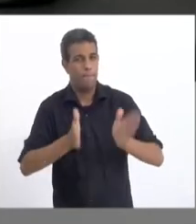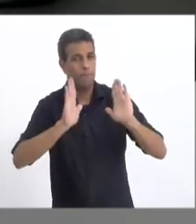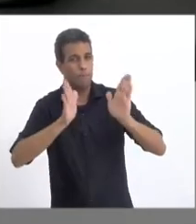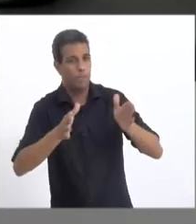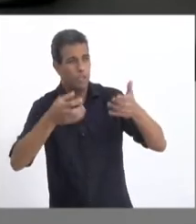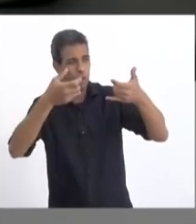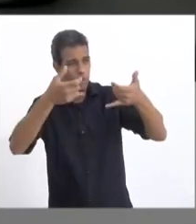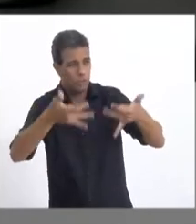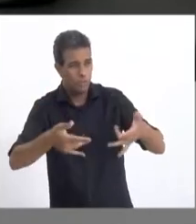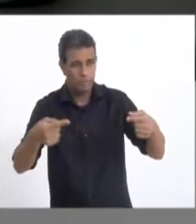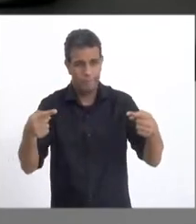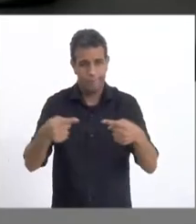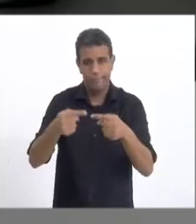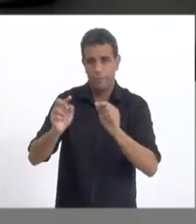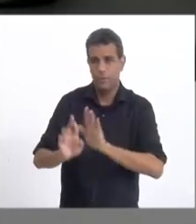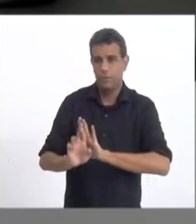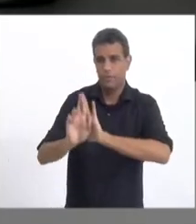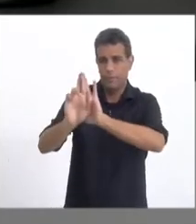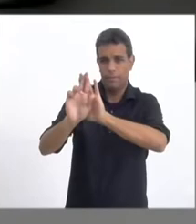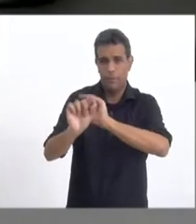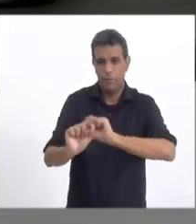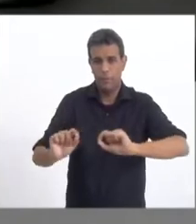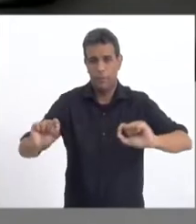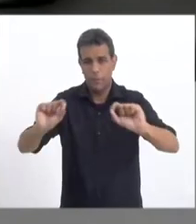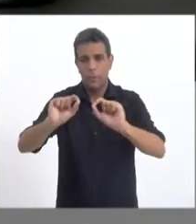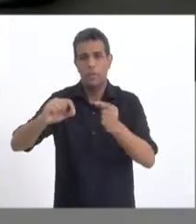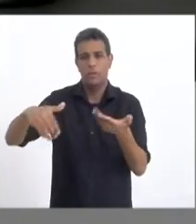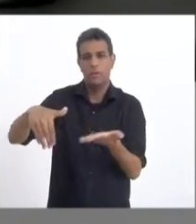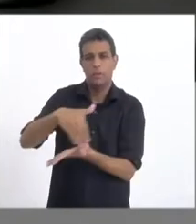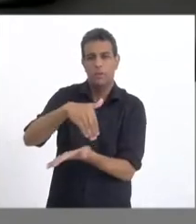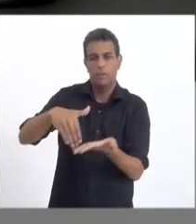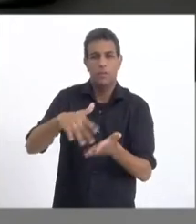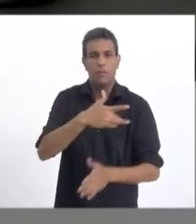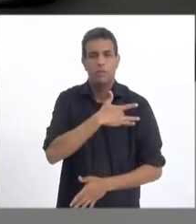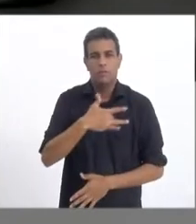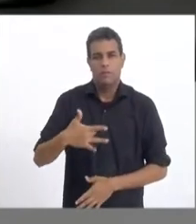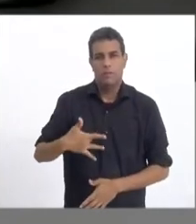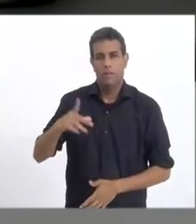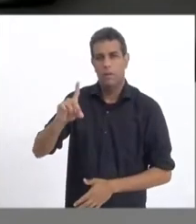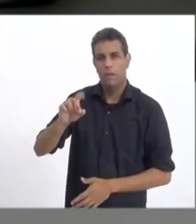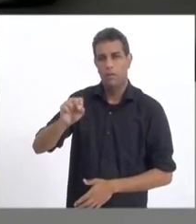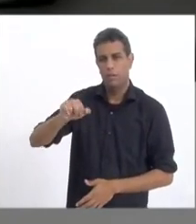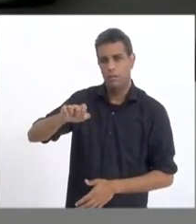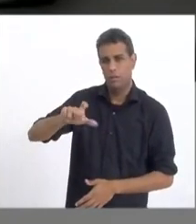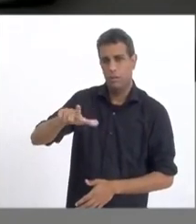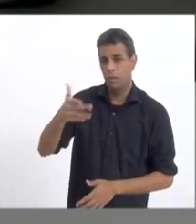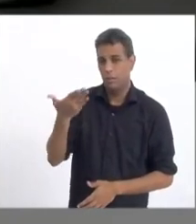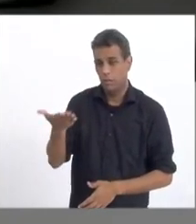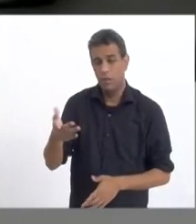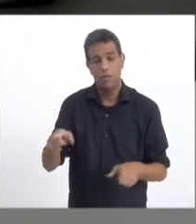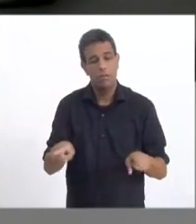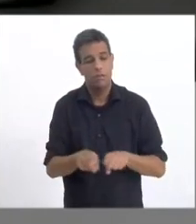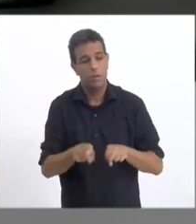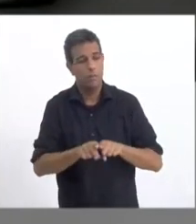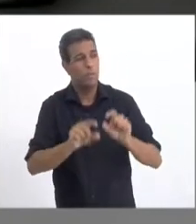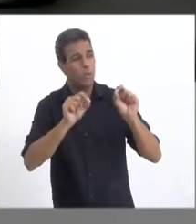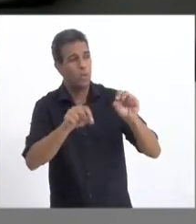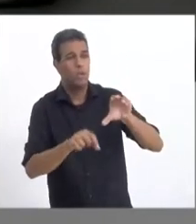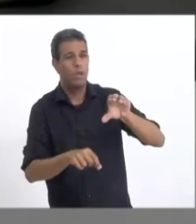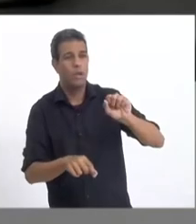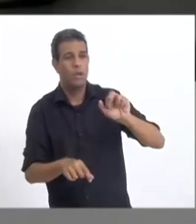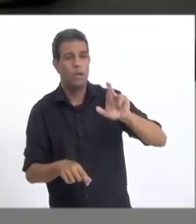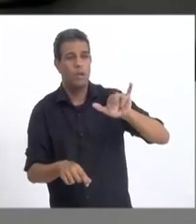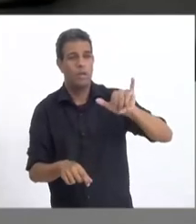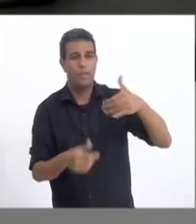aqui pelos representantes aqui da Secretaria de Estado de Saúde, Daniel, que sou um admirador, e também da Karen,